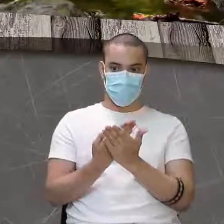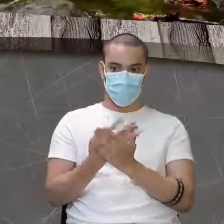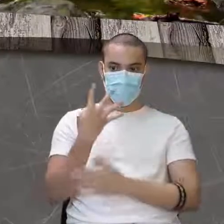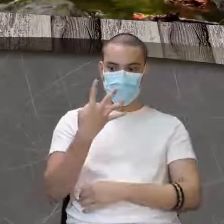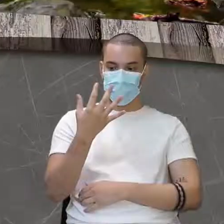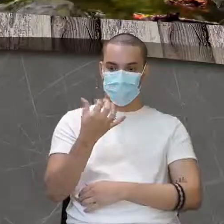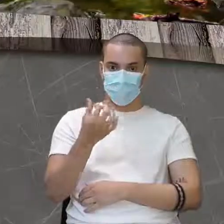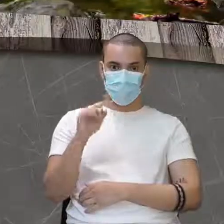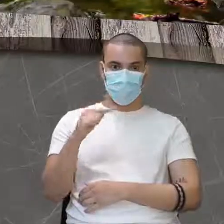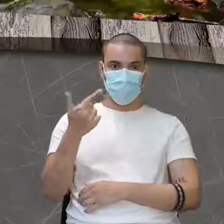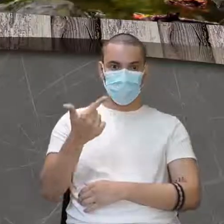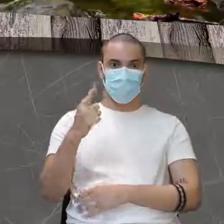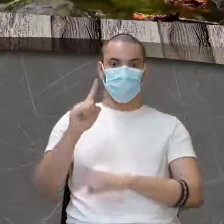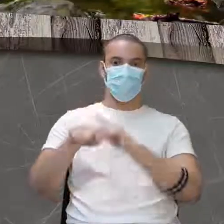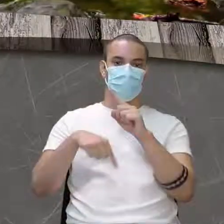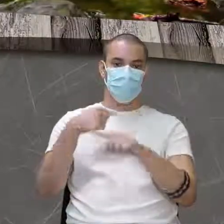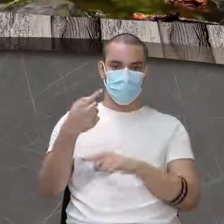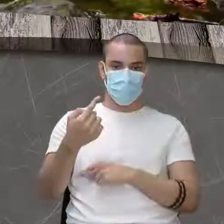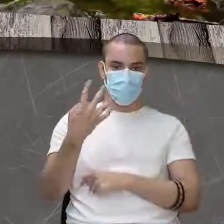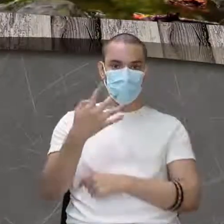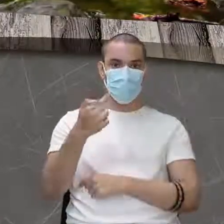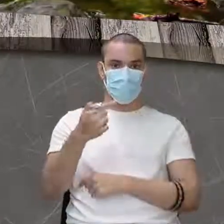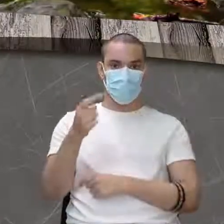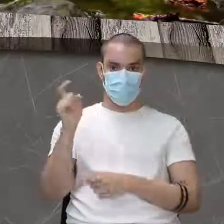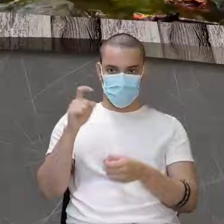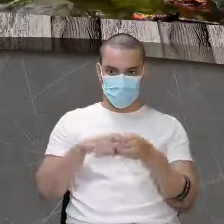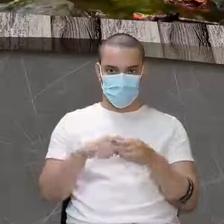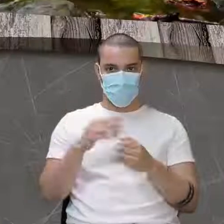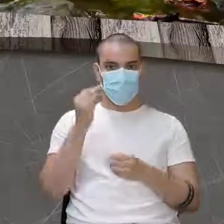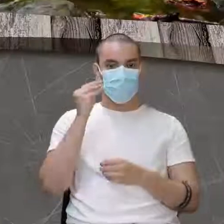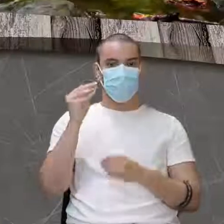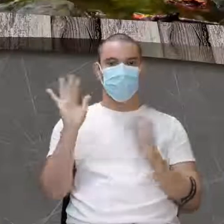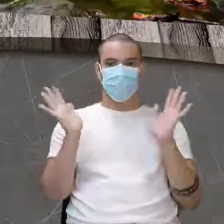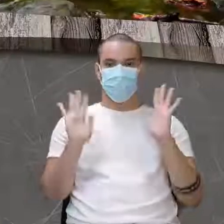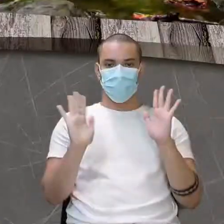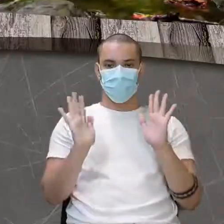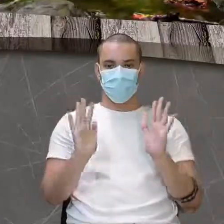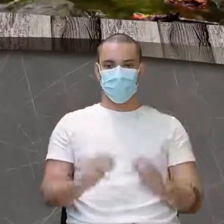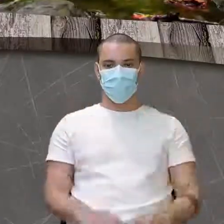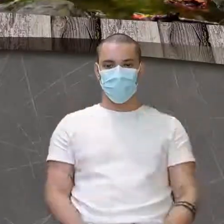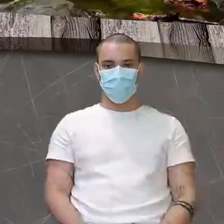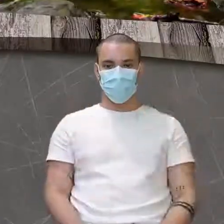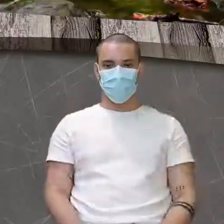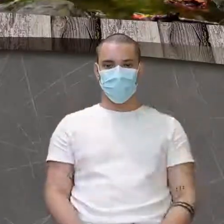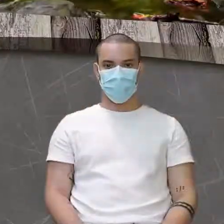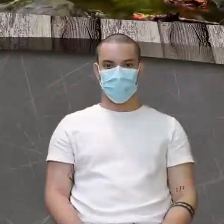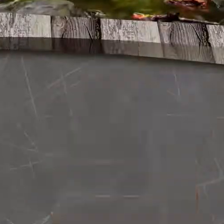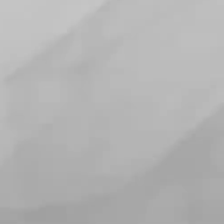Ponto 2. A gente vai para a nossa 47 já já. Beijo no coração. Tchau.